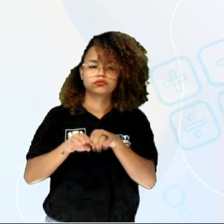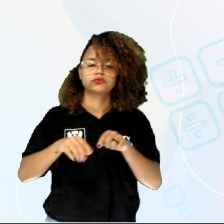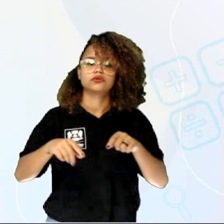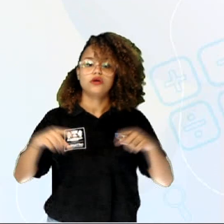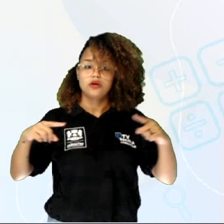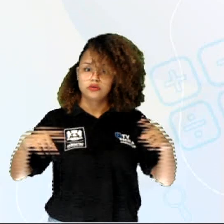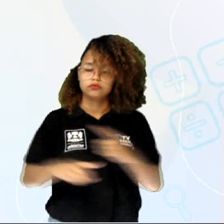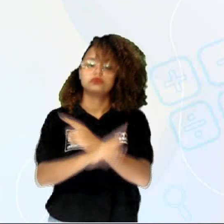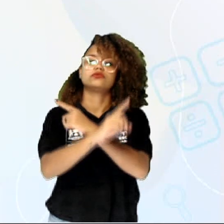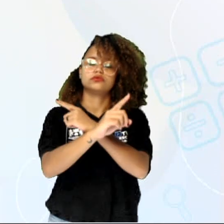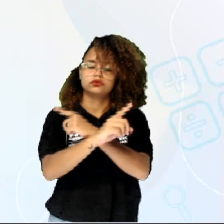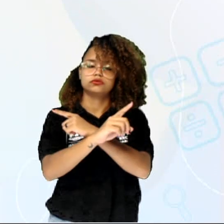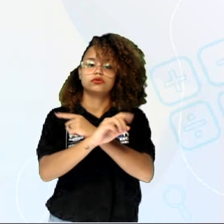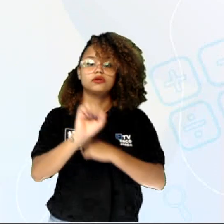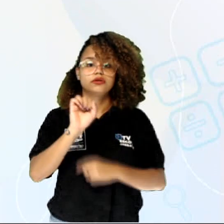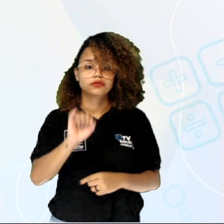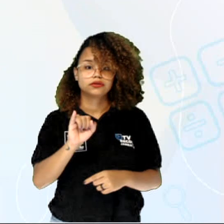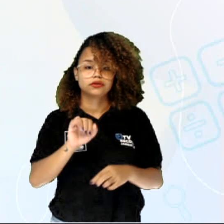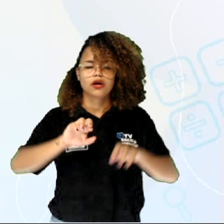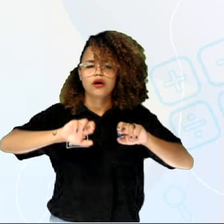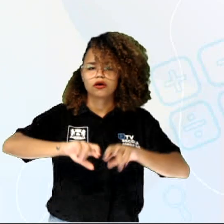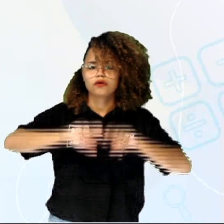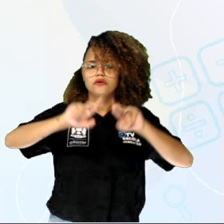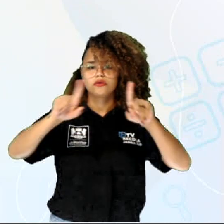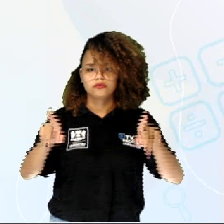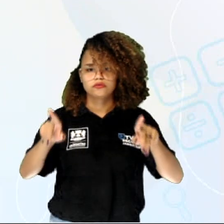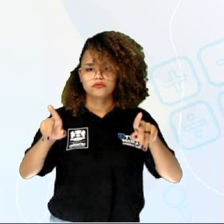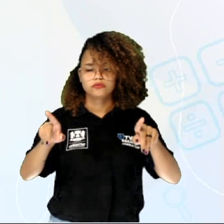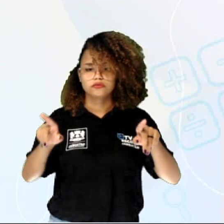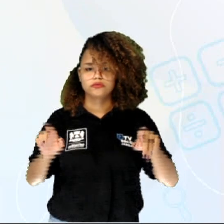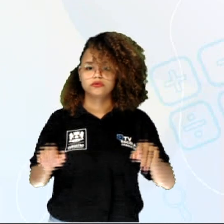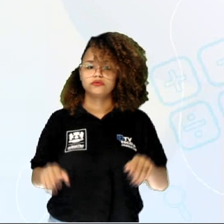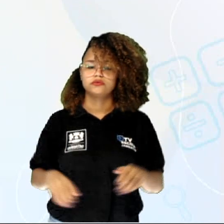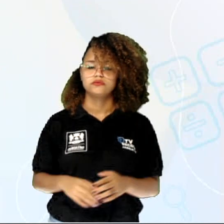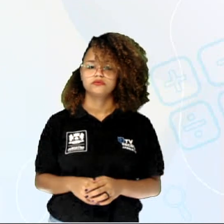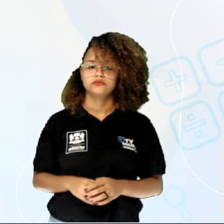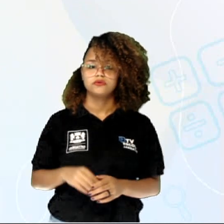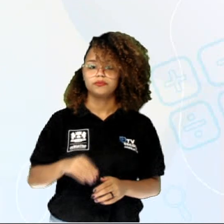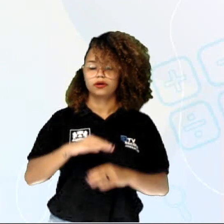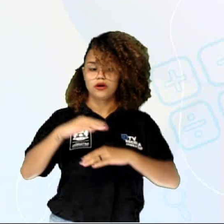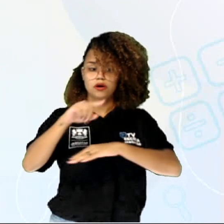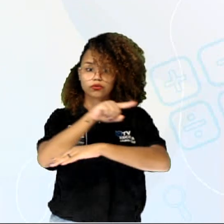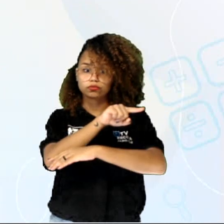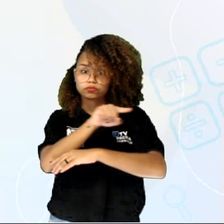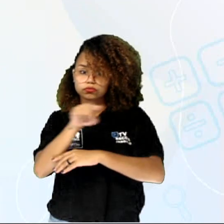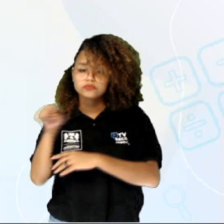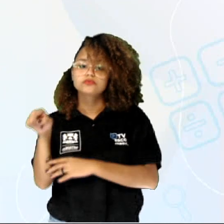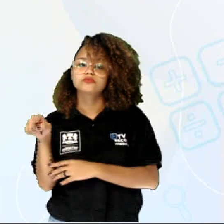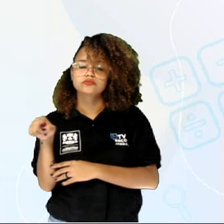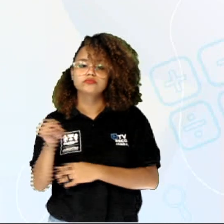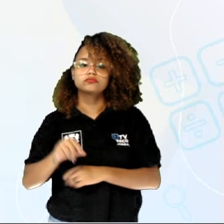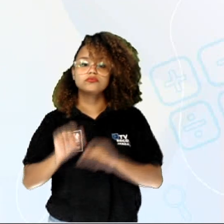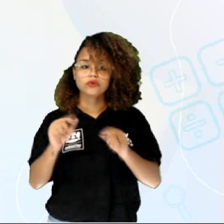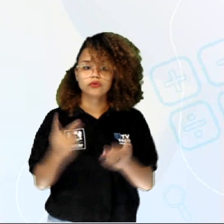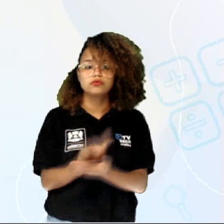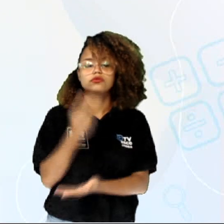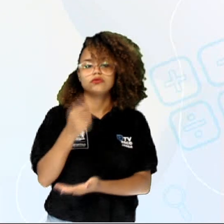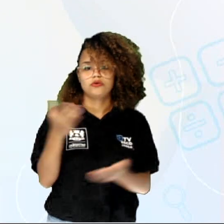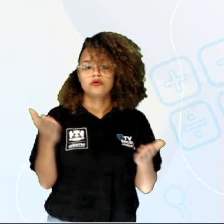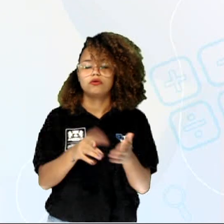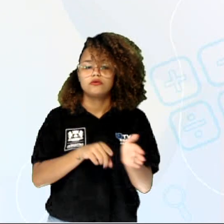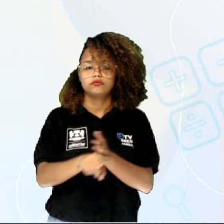mais tempo para encher o tanque. Então, significa que torneira e tempo são duas grandezas inversamente proporcionais. E aí,